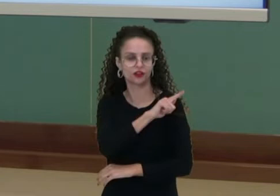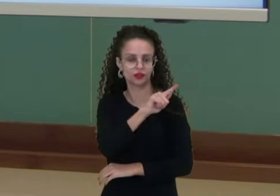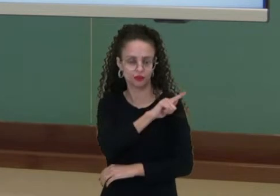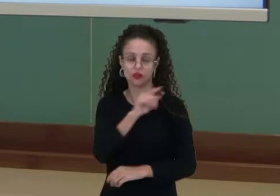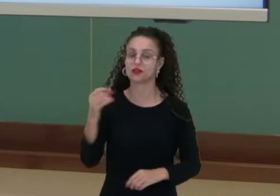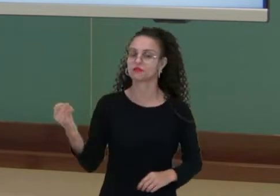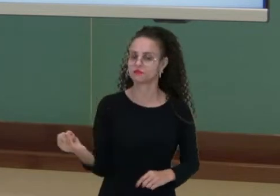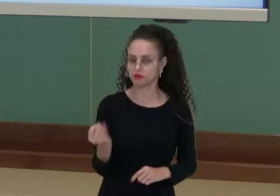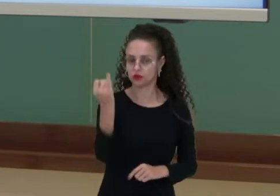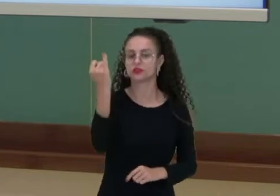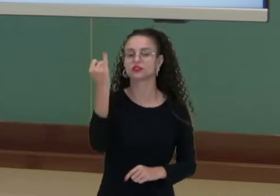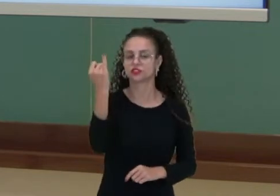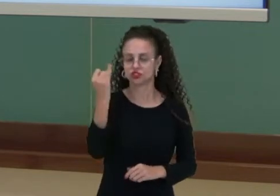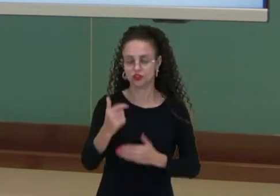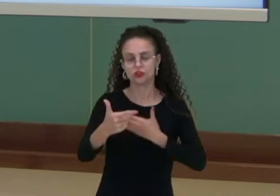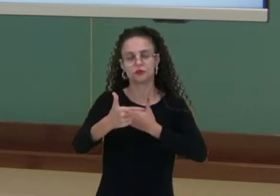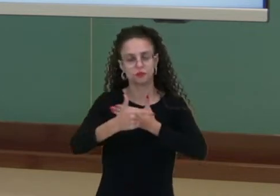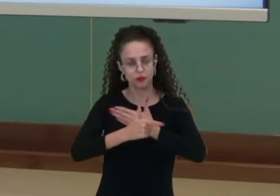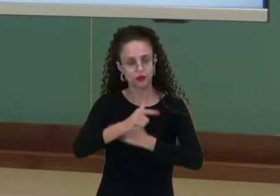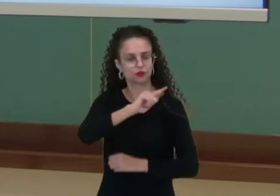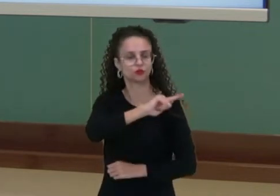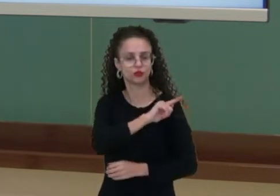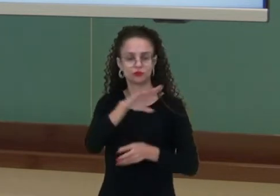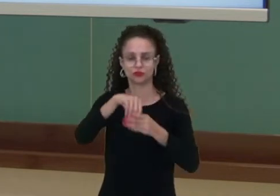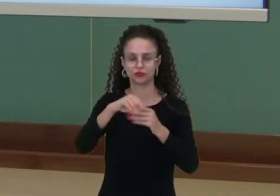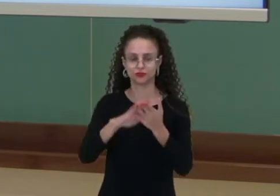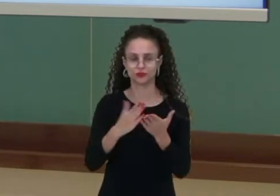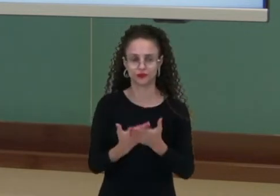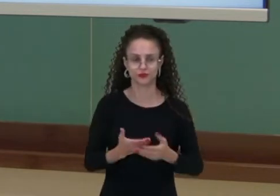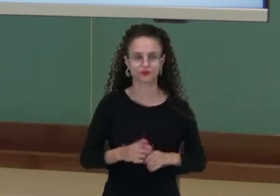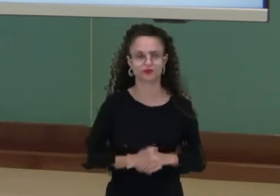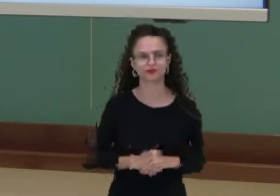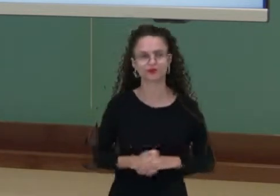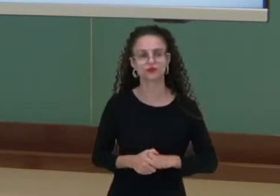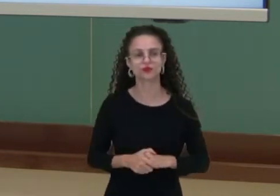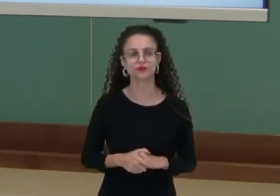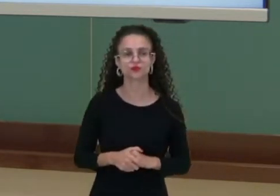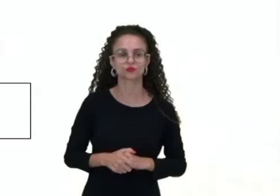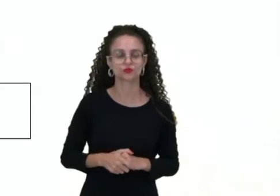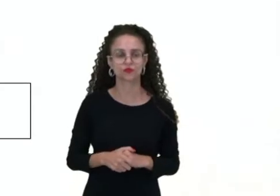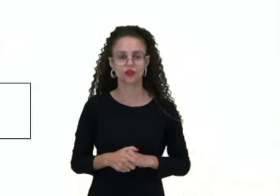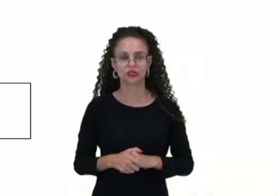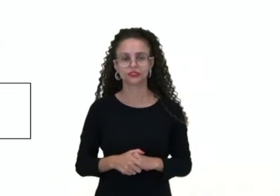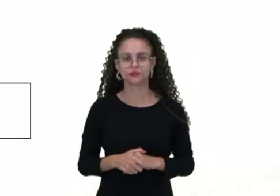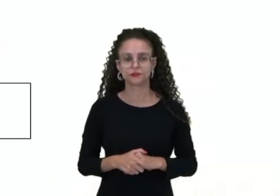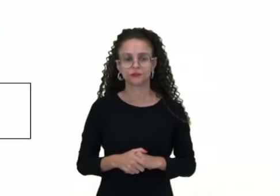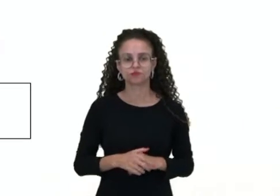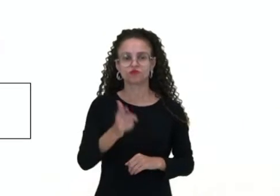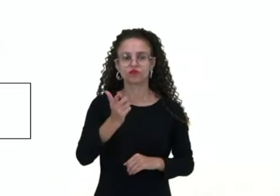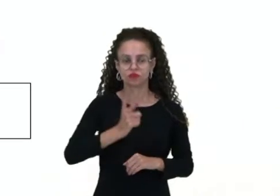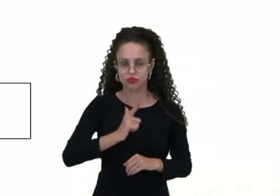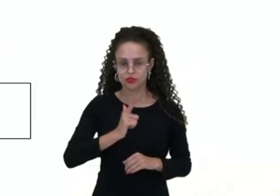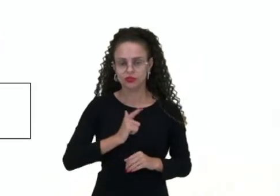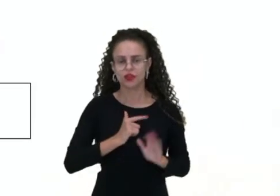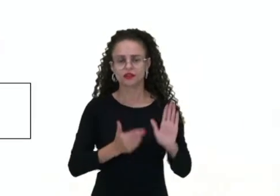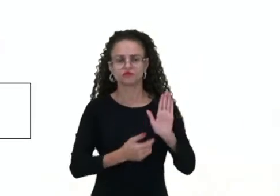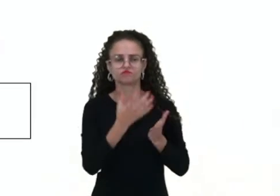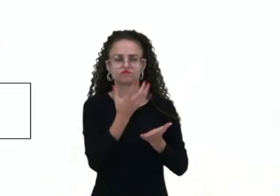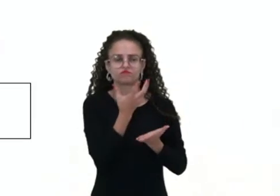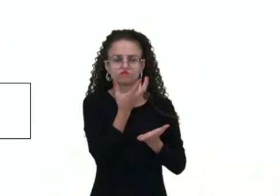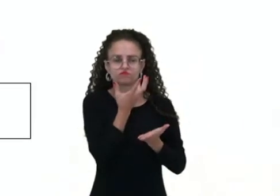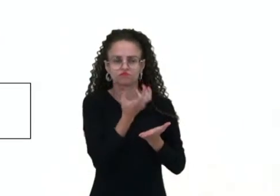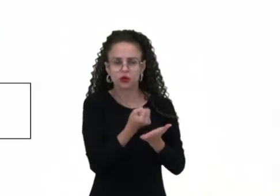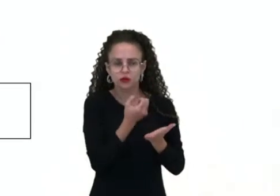muito importante o papel dele na escola. Ter registro de carga horária cumprida pelo estudante